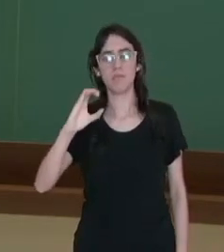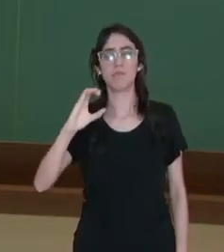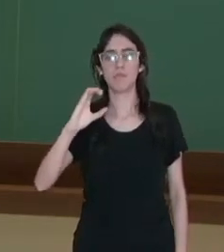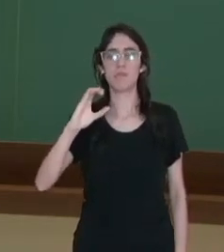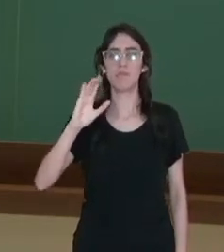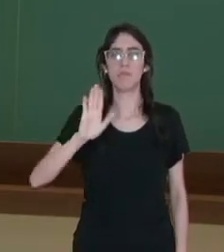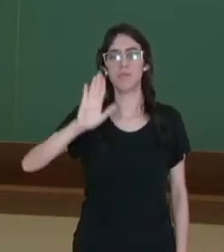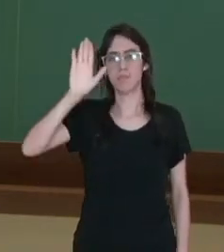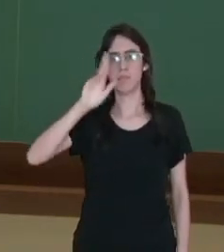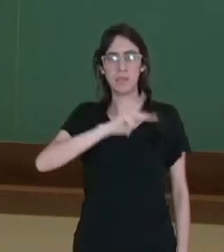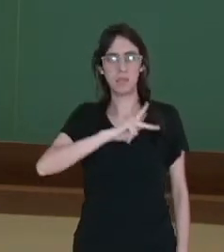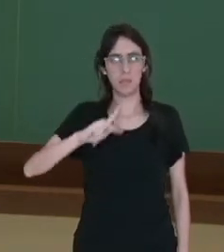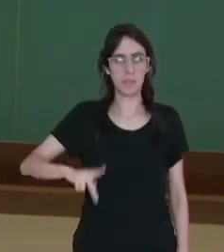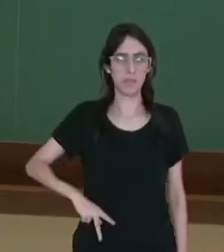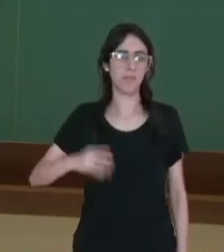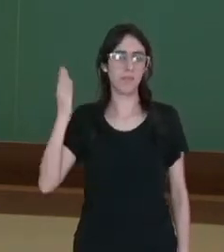de